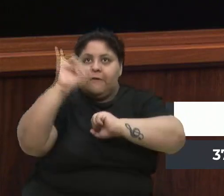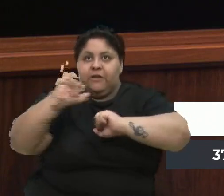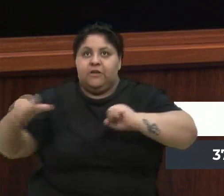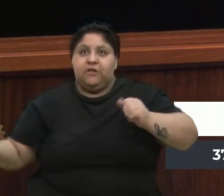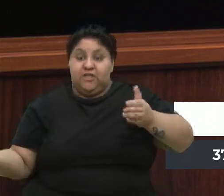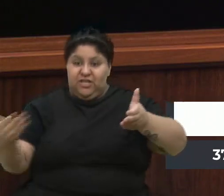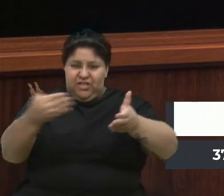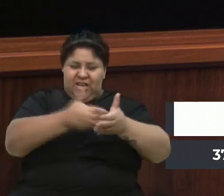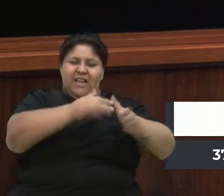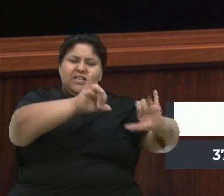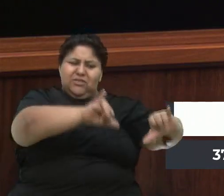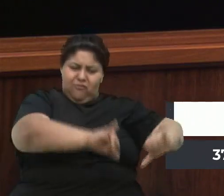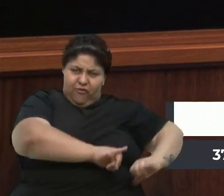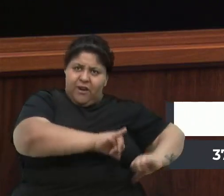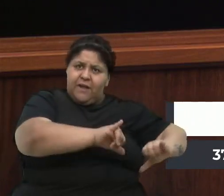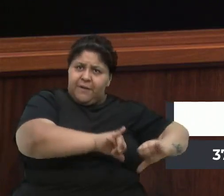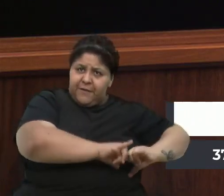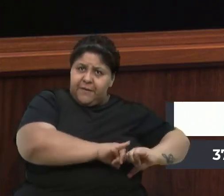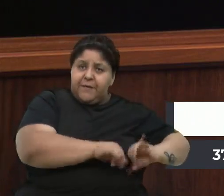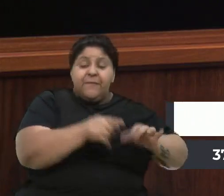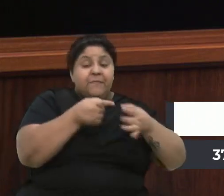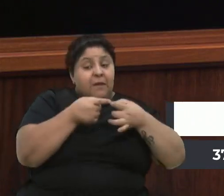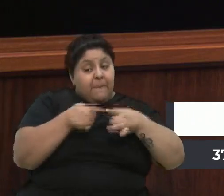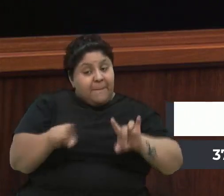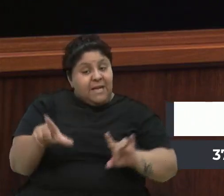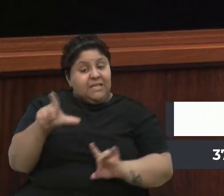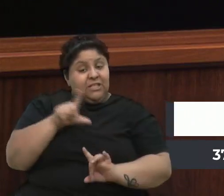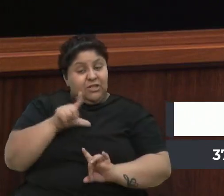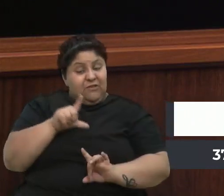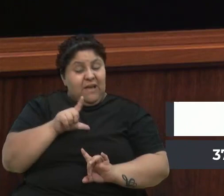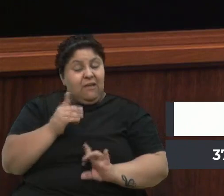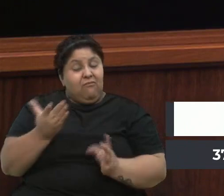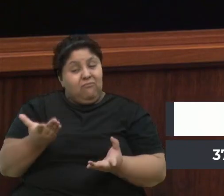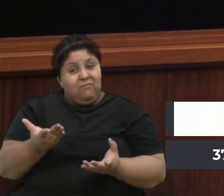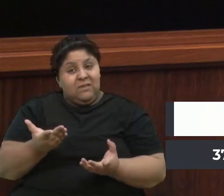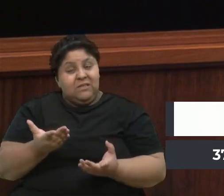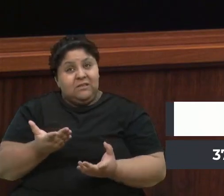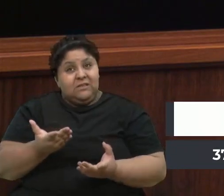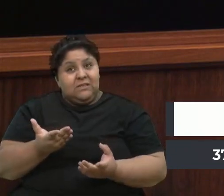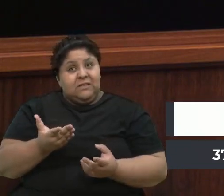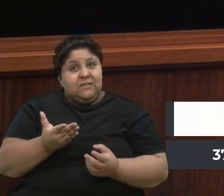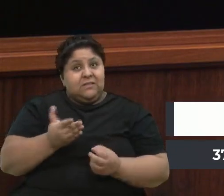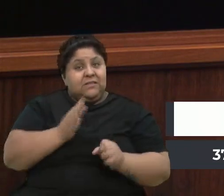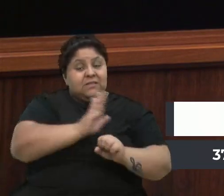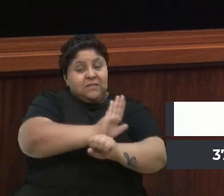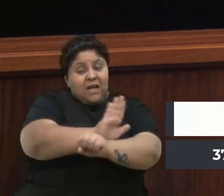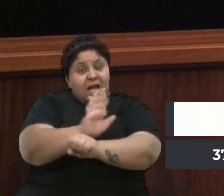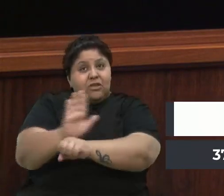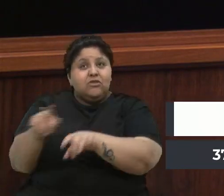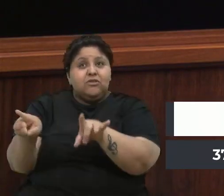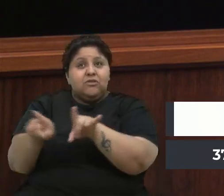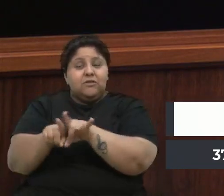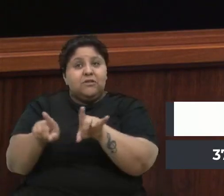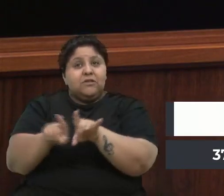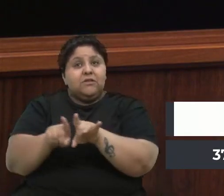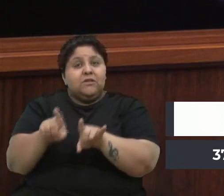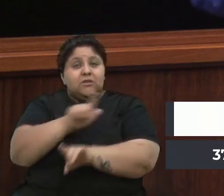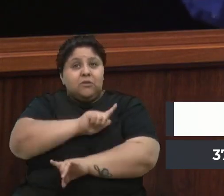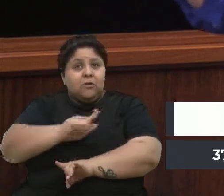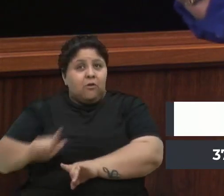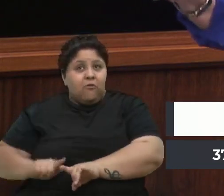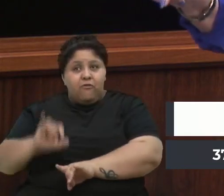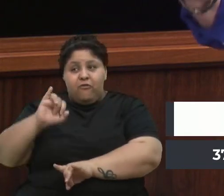que sofreram, mas que tiveram, de alguma maneira, ajuda, inclusive, do governo imperial. Quando acabou